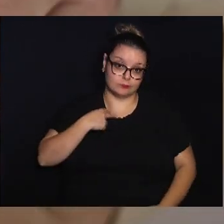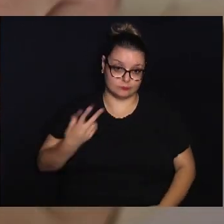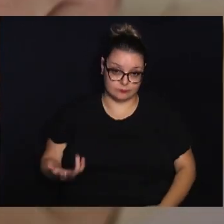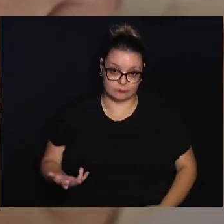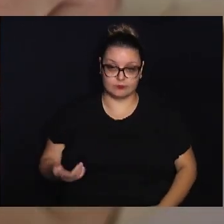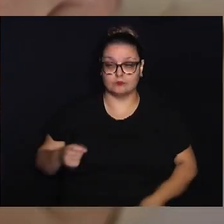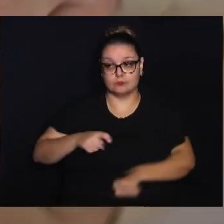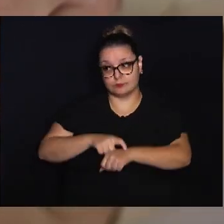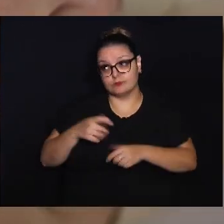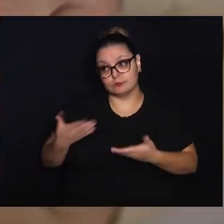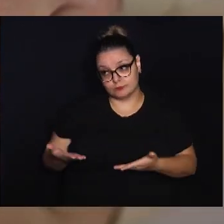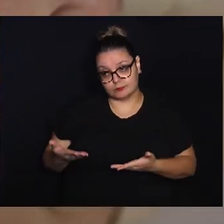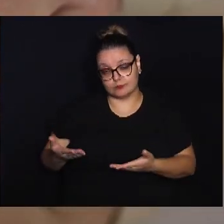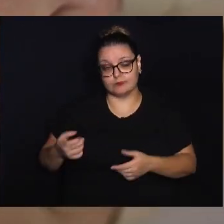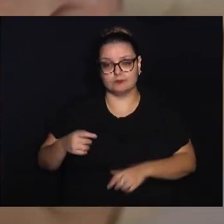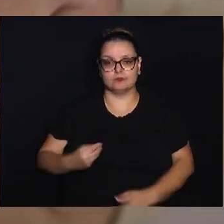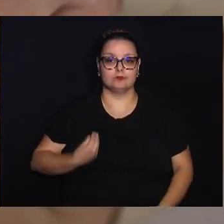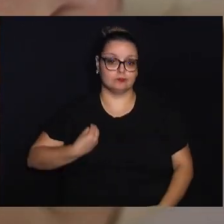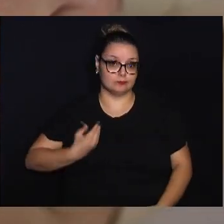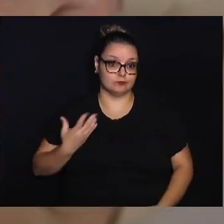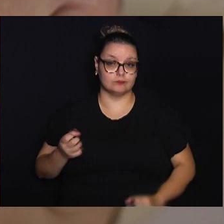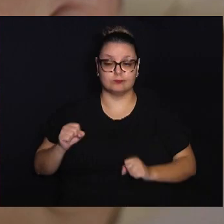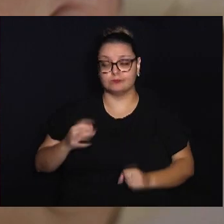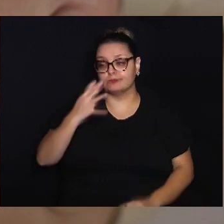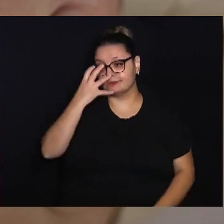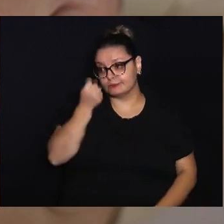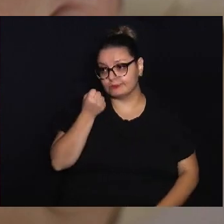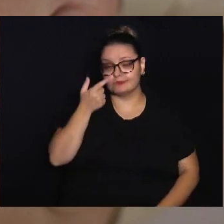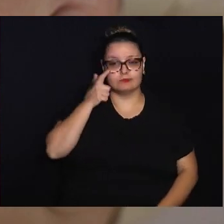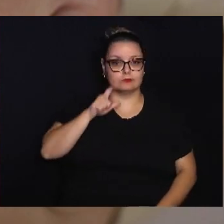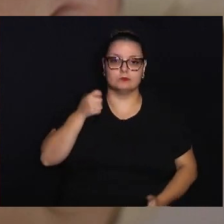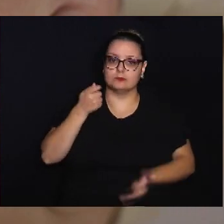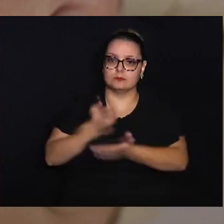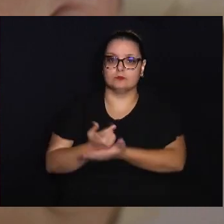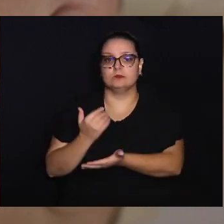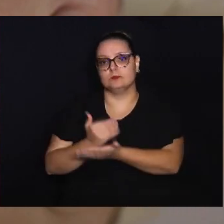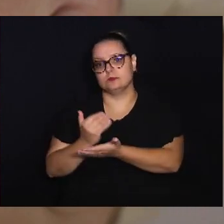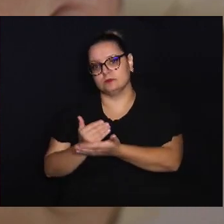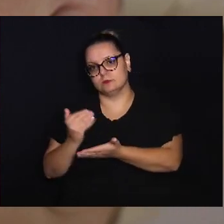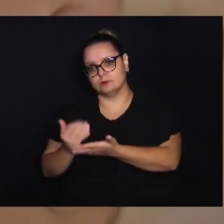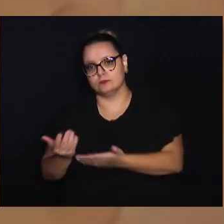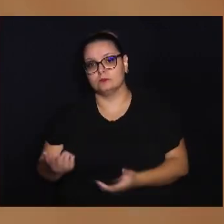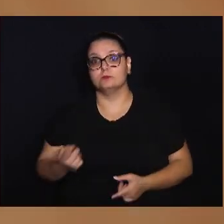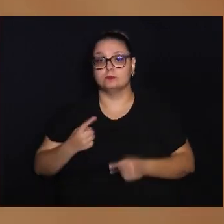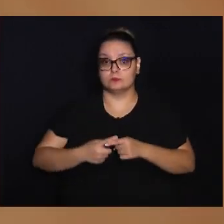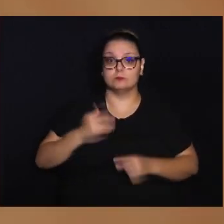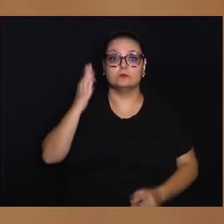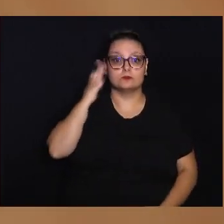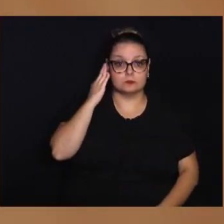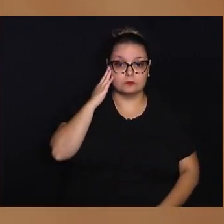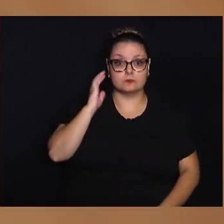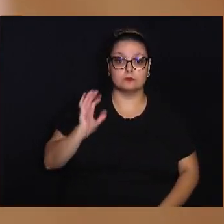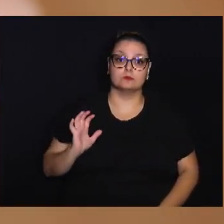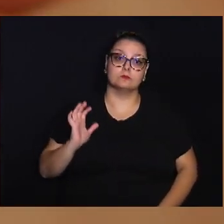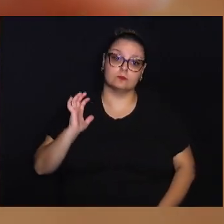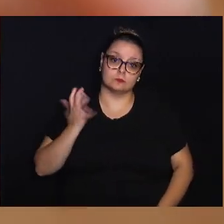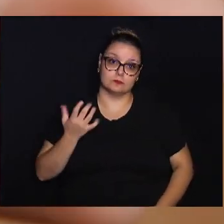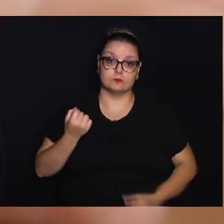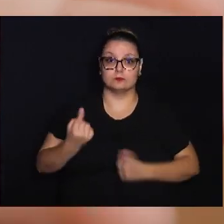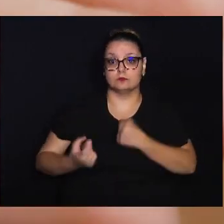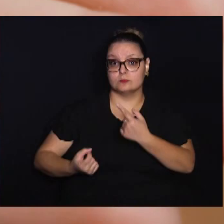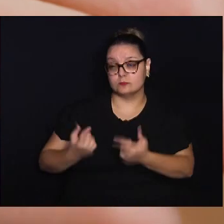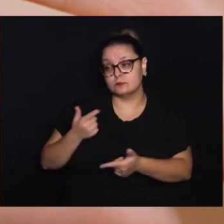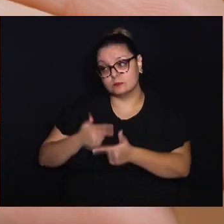contrair no seu momento de vida e depois pode acontecer uma frustração por não conseguir pagar uma parcela, porque a gente sabe que ocorre